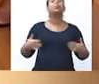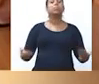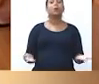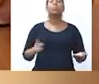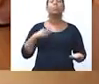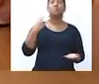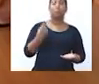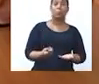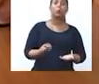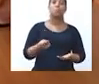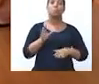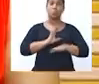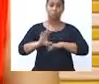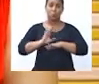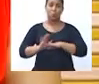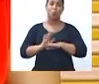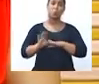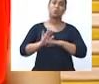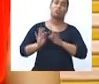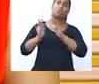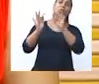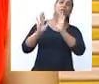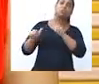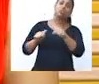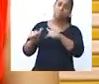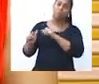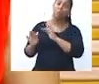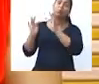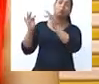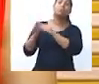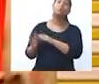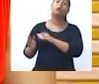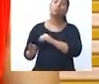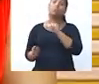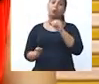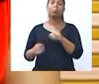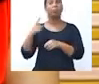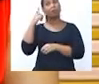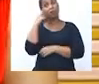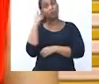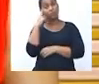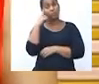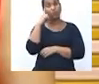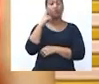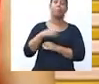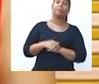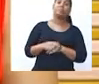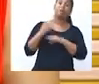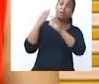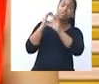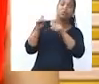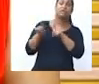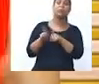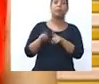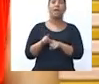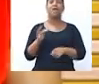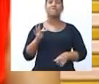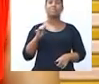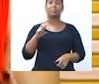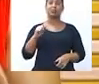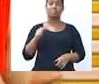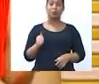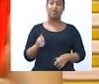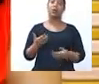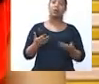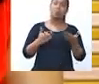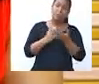depois do curso técnico, já trabalhando como técnica, eu estava em dúvida entre a engenharia e a física. Como eu